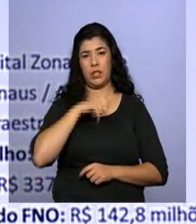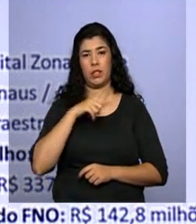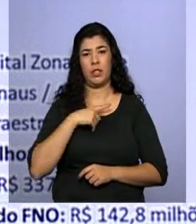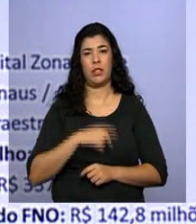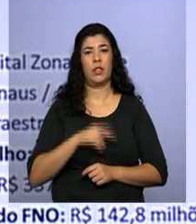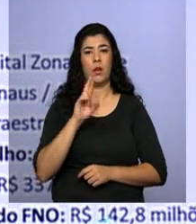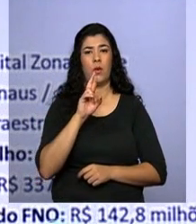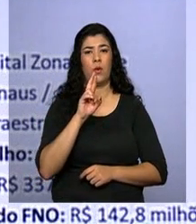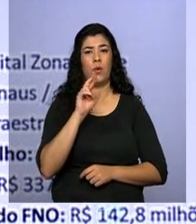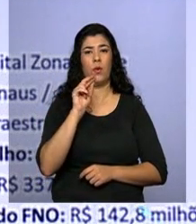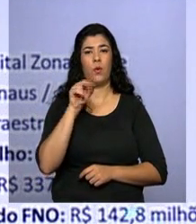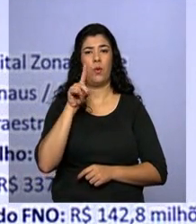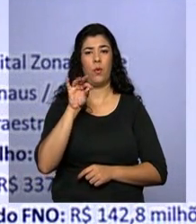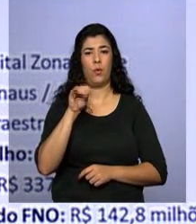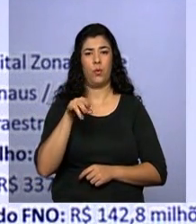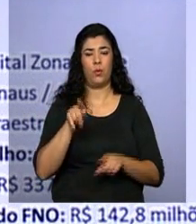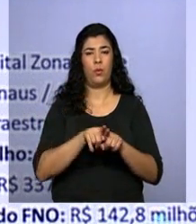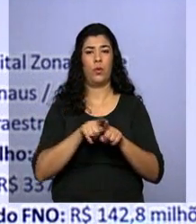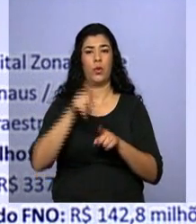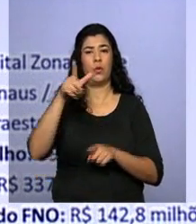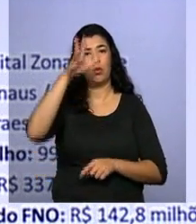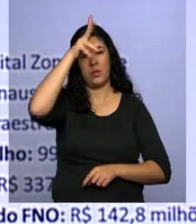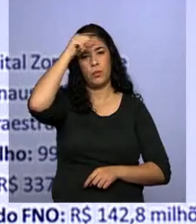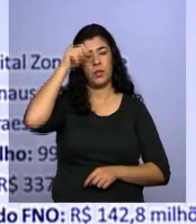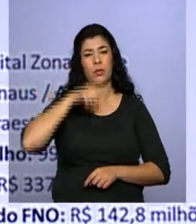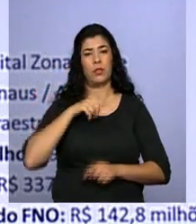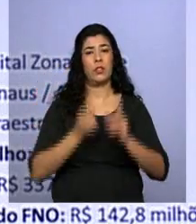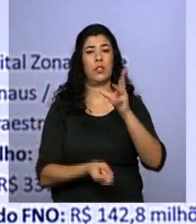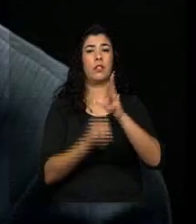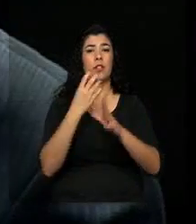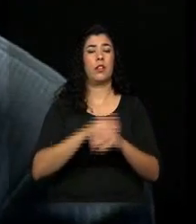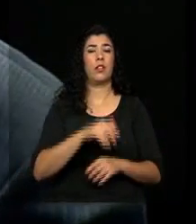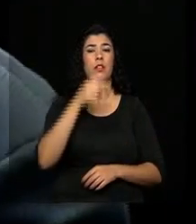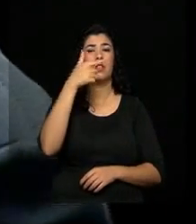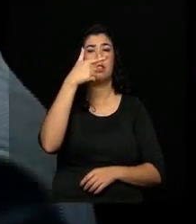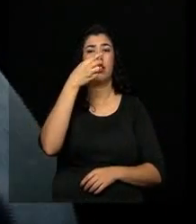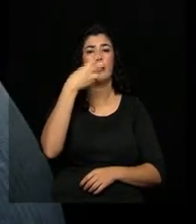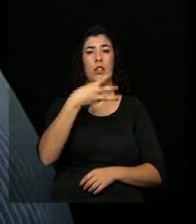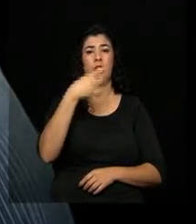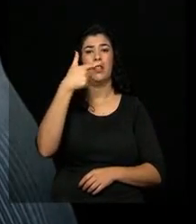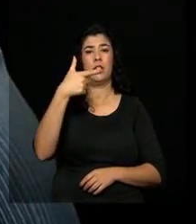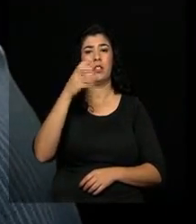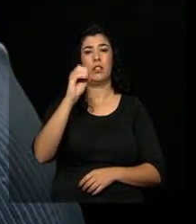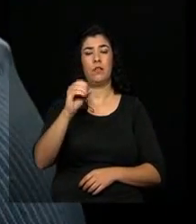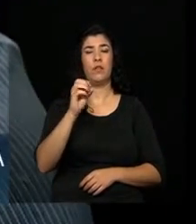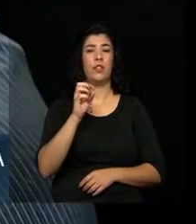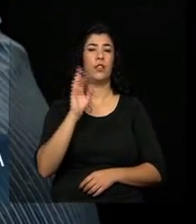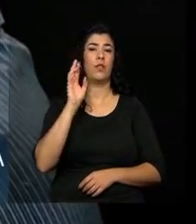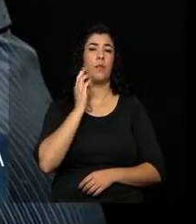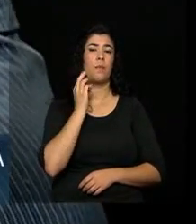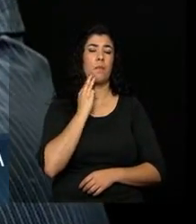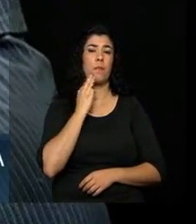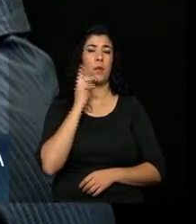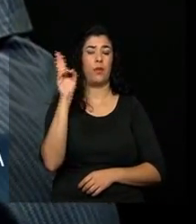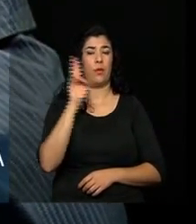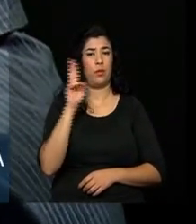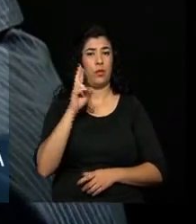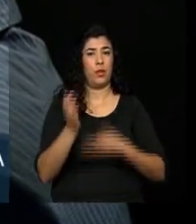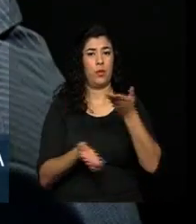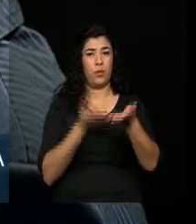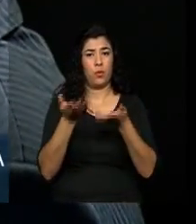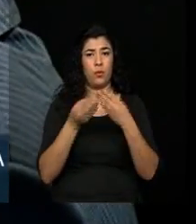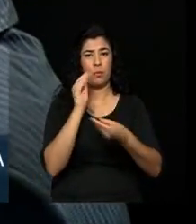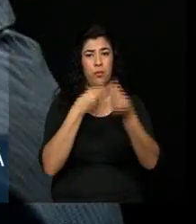Amazonas geram aqui cerca de 3 320 eh milhões de reais com um